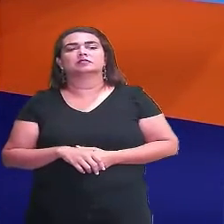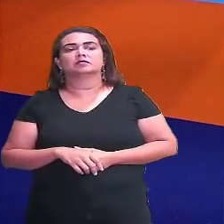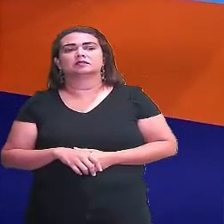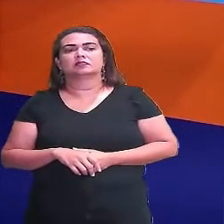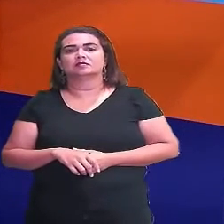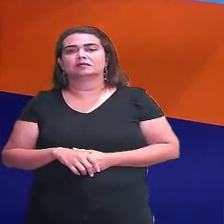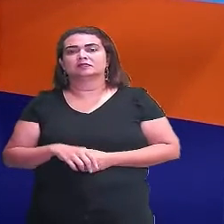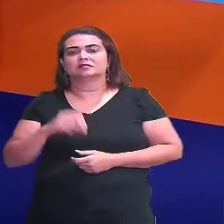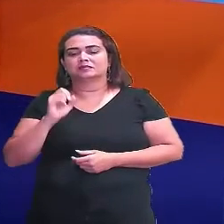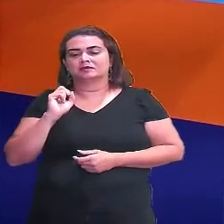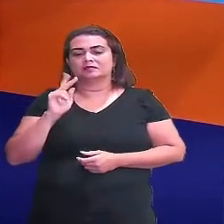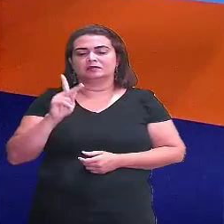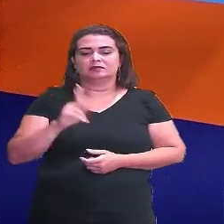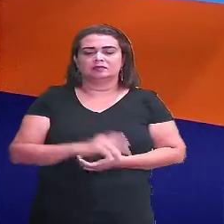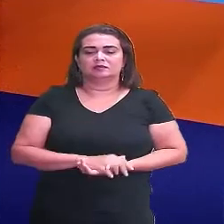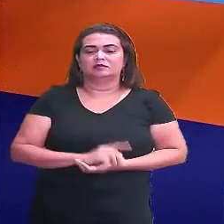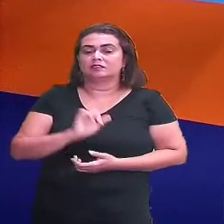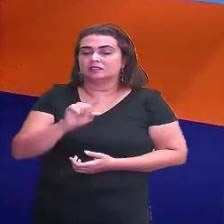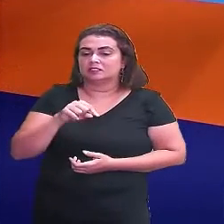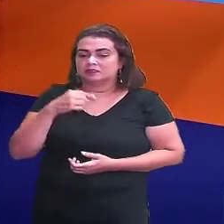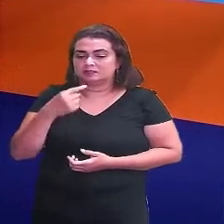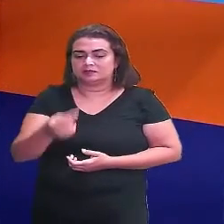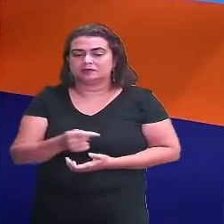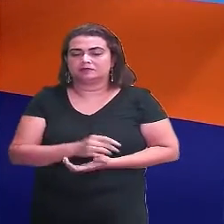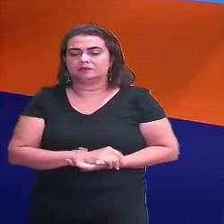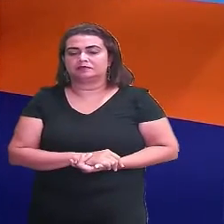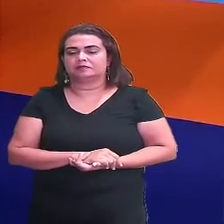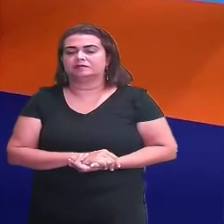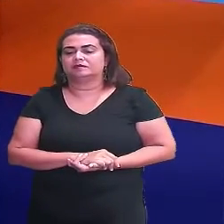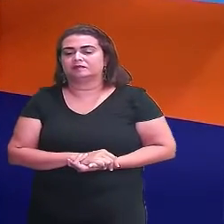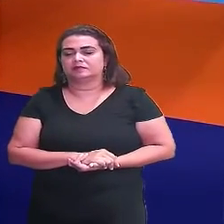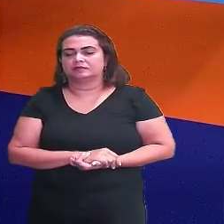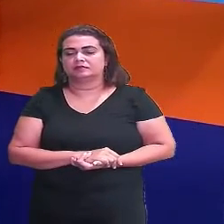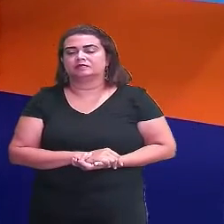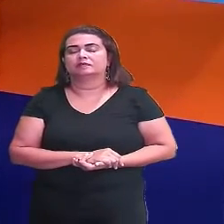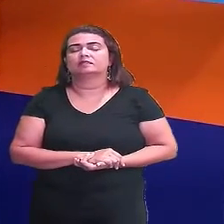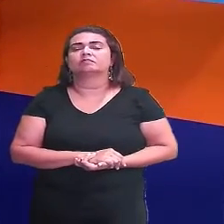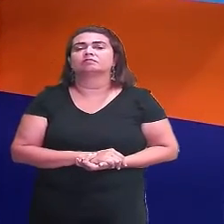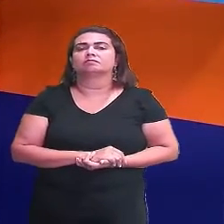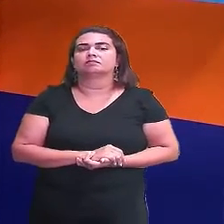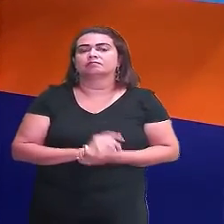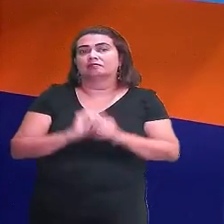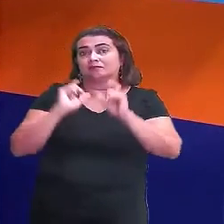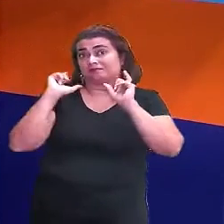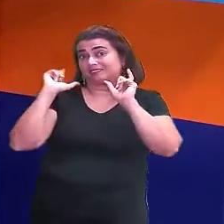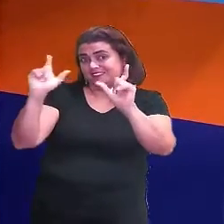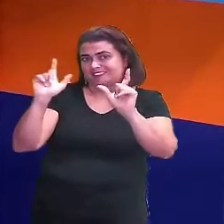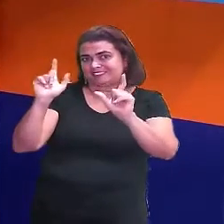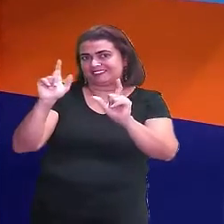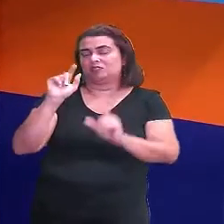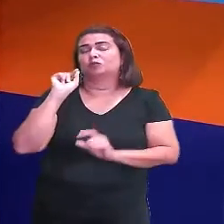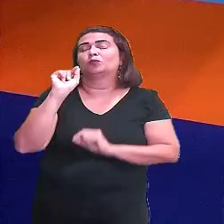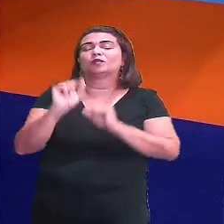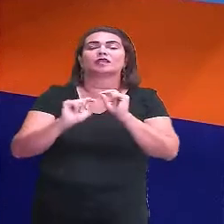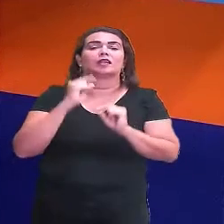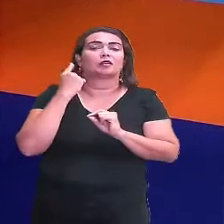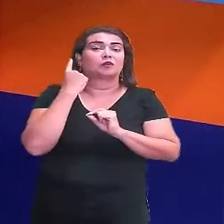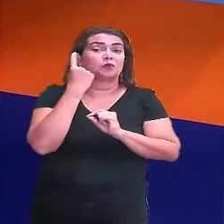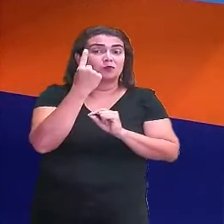monossílaba, tá bom? Então, vamos seguindo. Elas são aqui, ó, como eu coloquei, monossílabas,